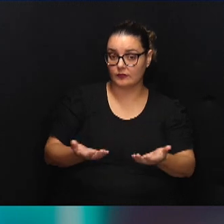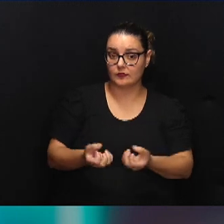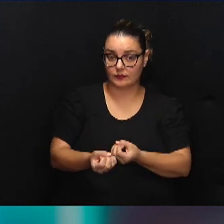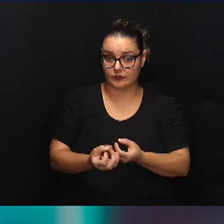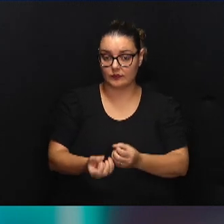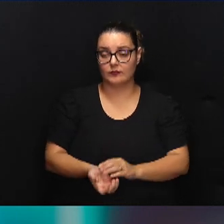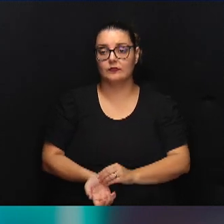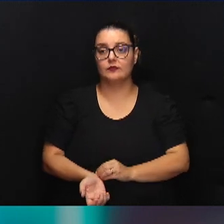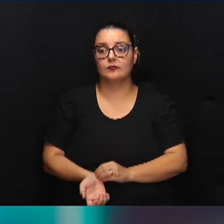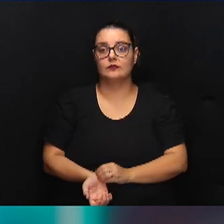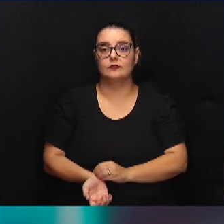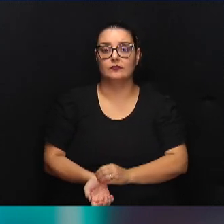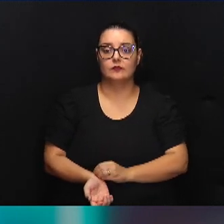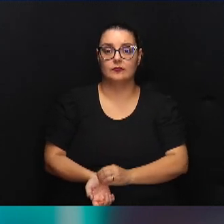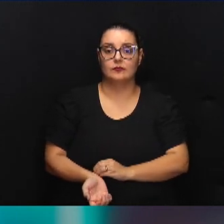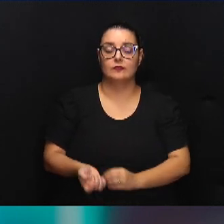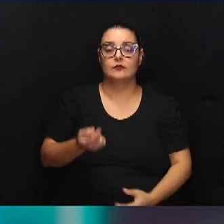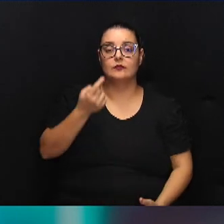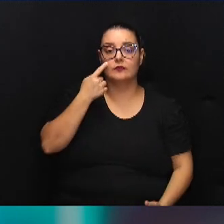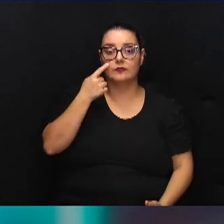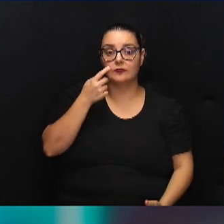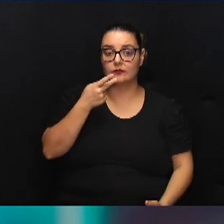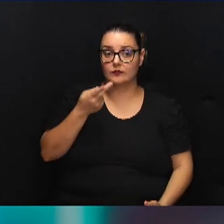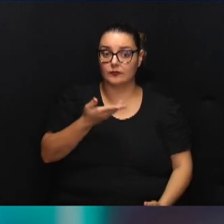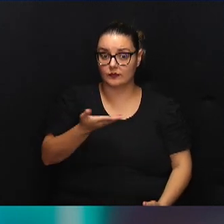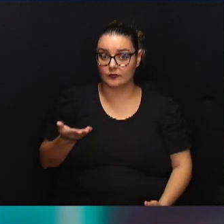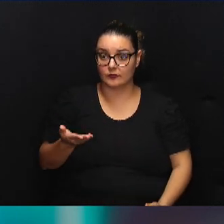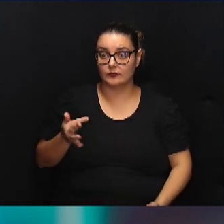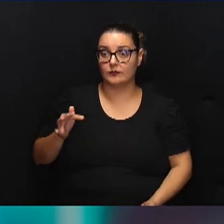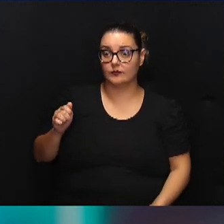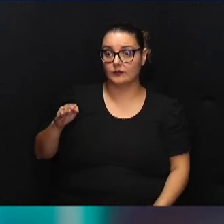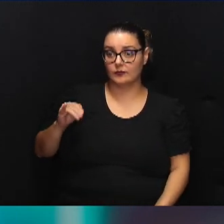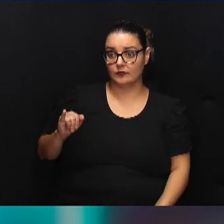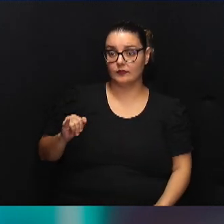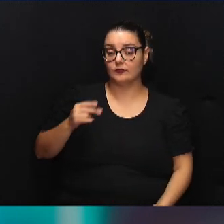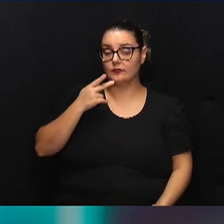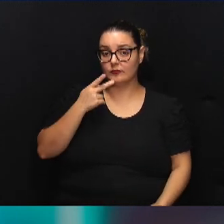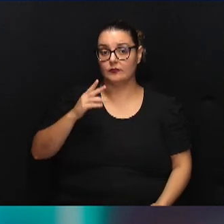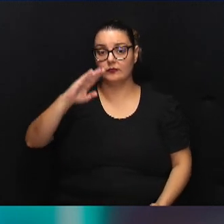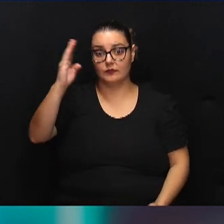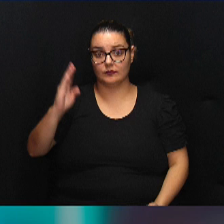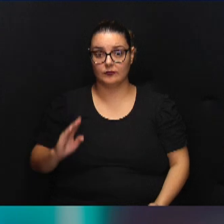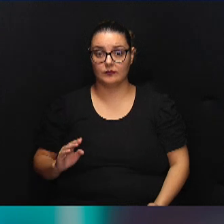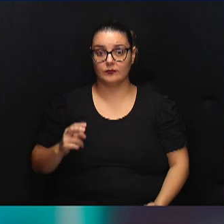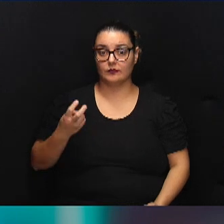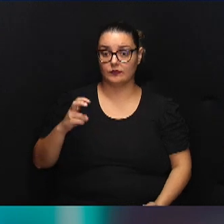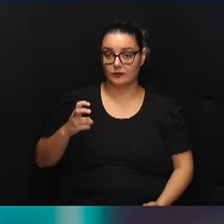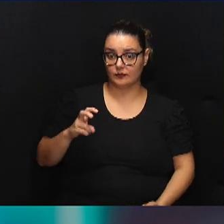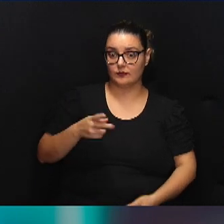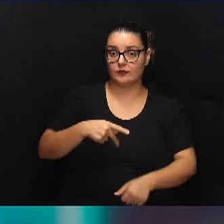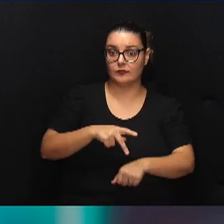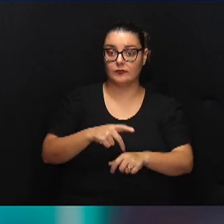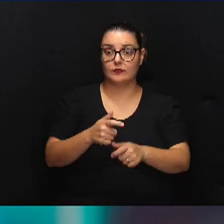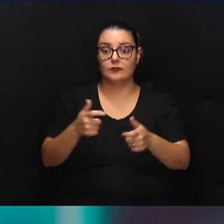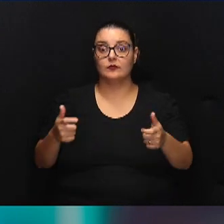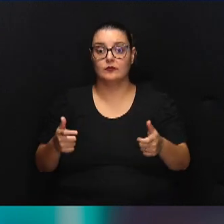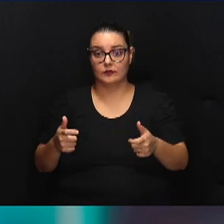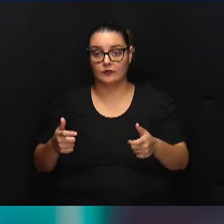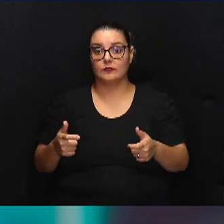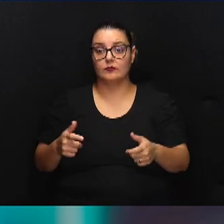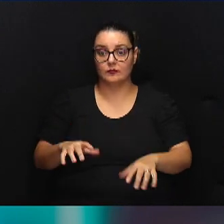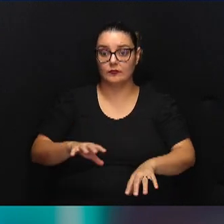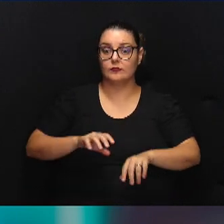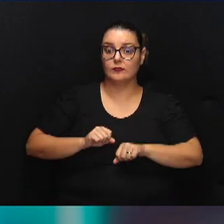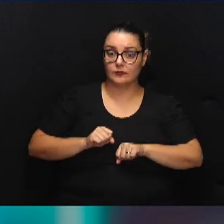informação, né? E olha o que eu falei para vocês. A Fabi falou, né, que o Brasil é o 5º país com maior incidência de diabetes tipo 1